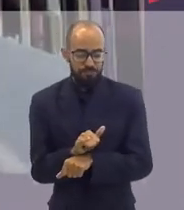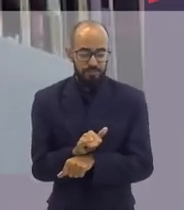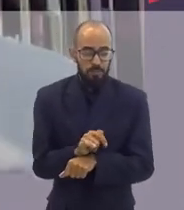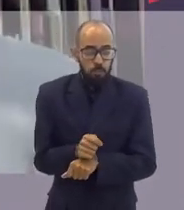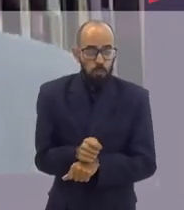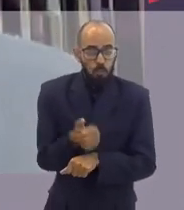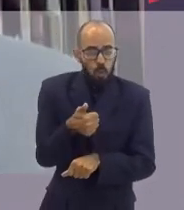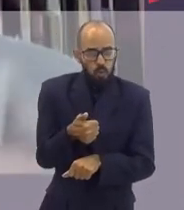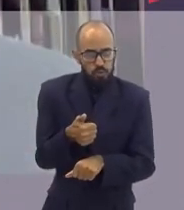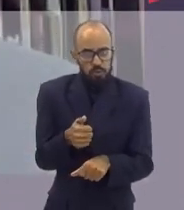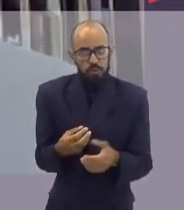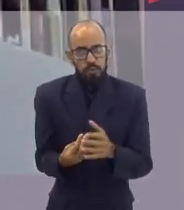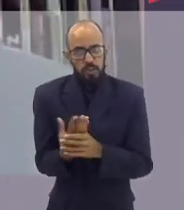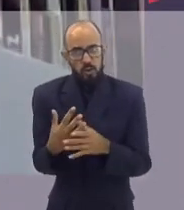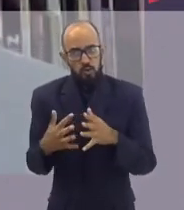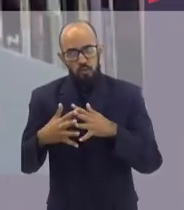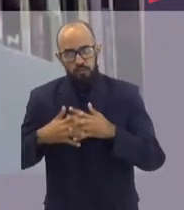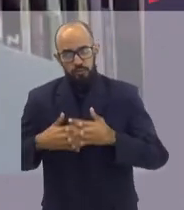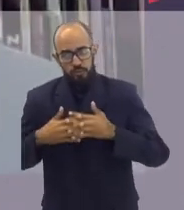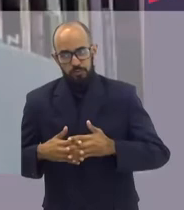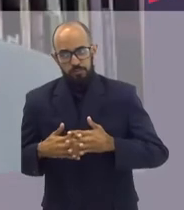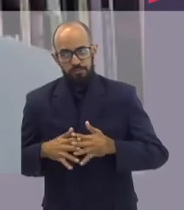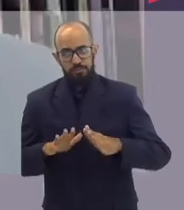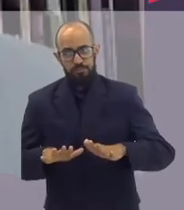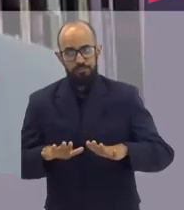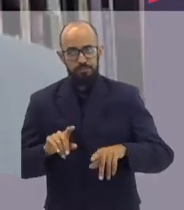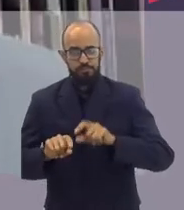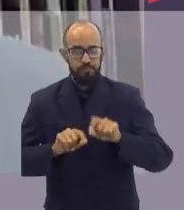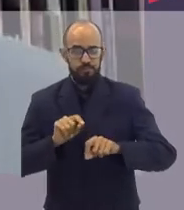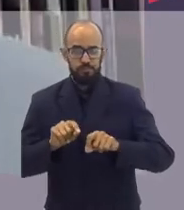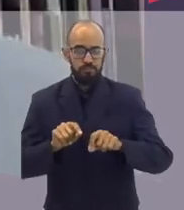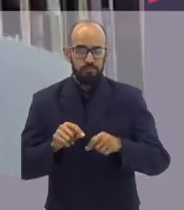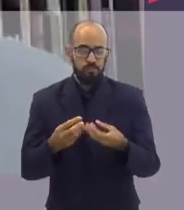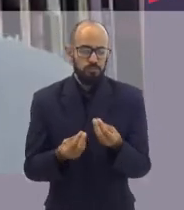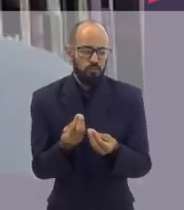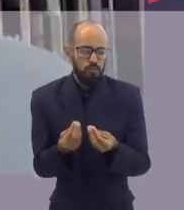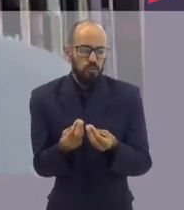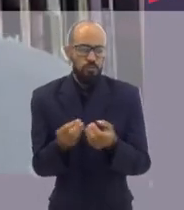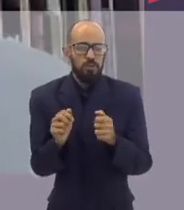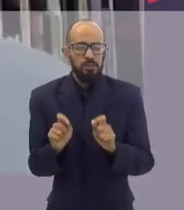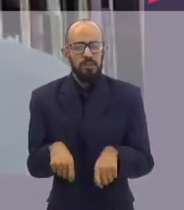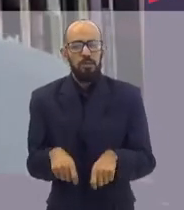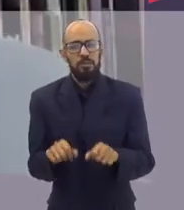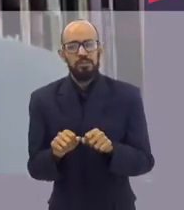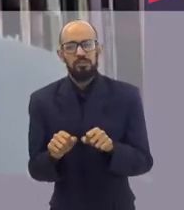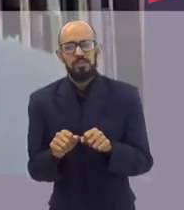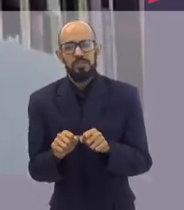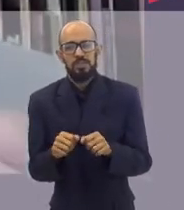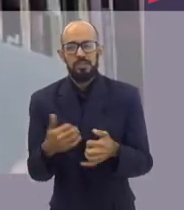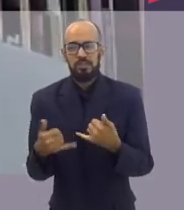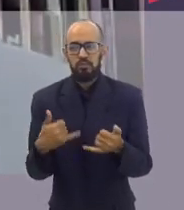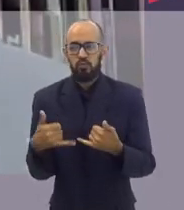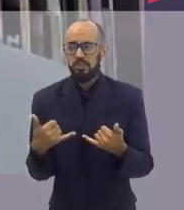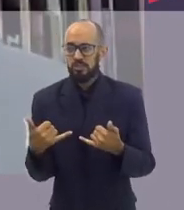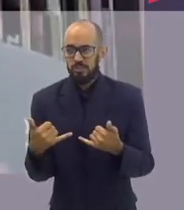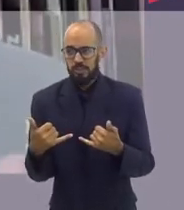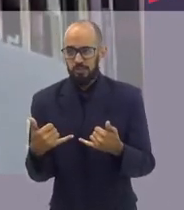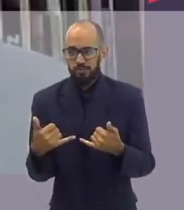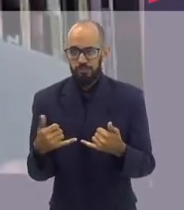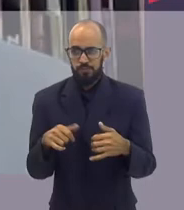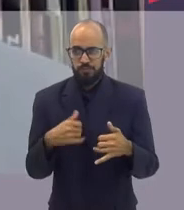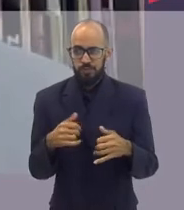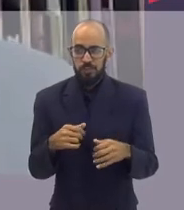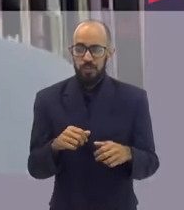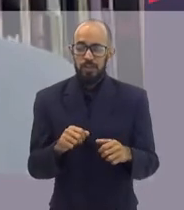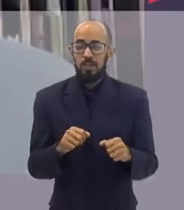um conflito entre as pessoas. Mas a gente Sim. aí, então, como é que a gente pode tornar um pouco mais divertido, né, esse